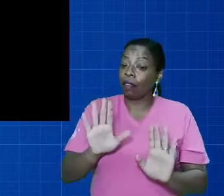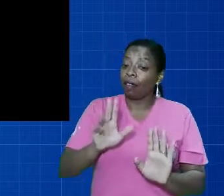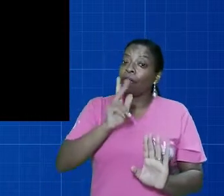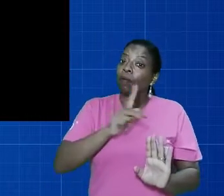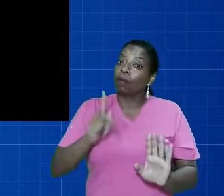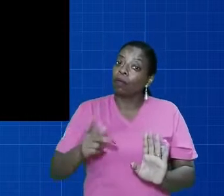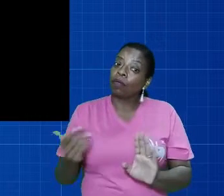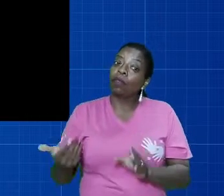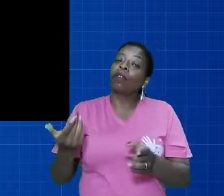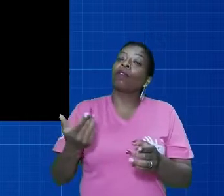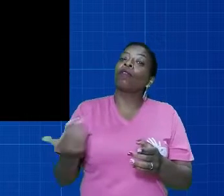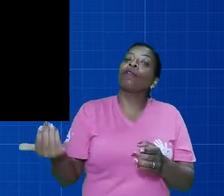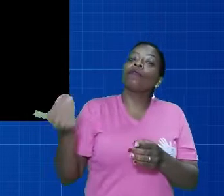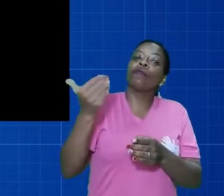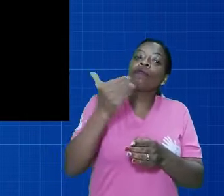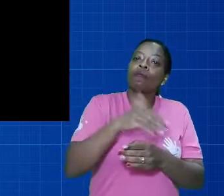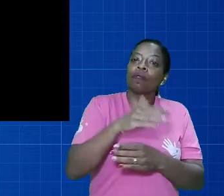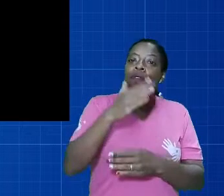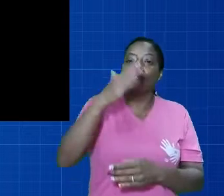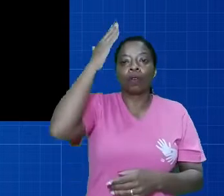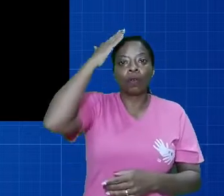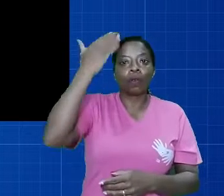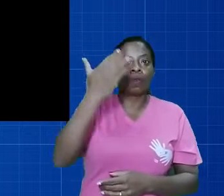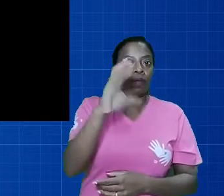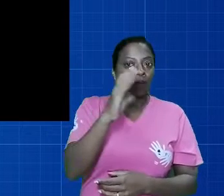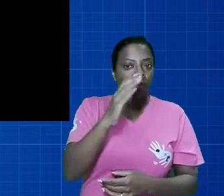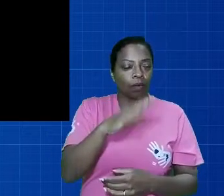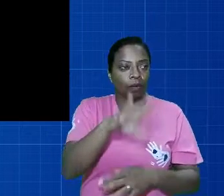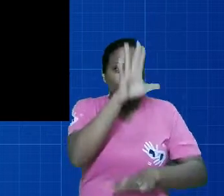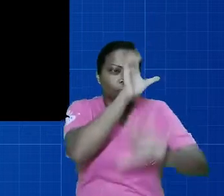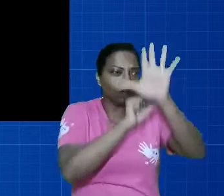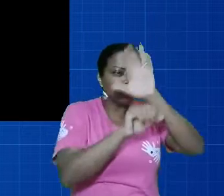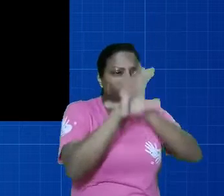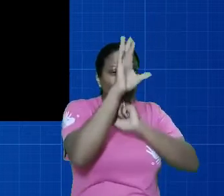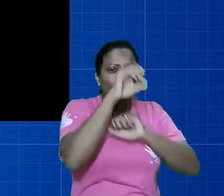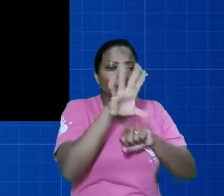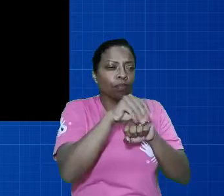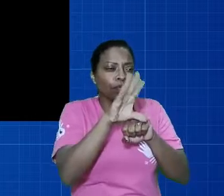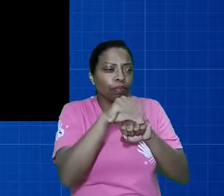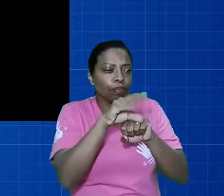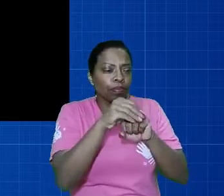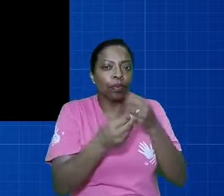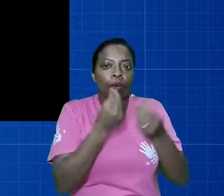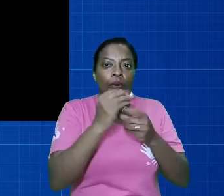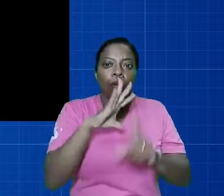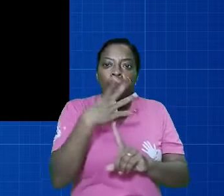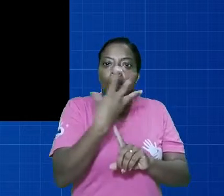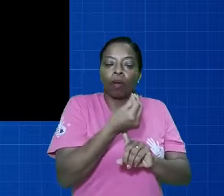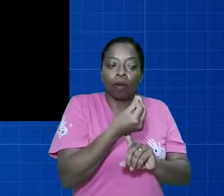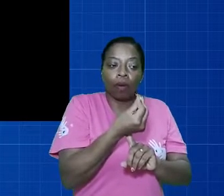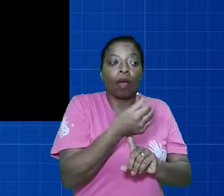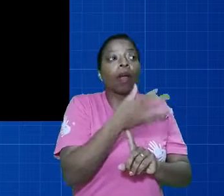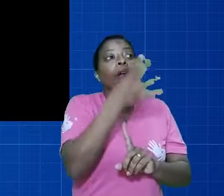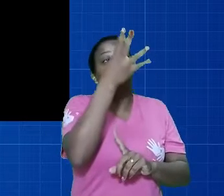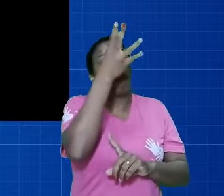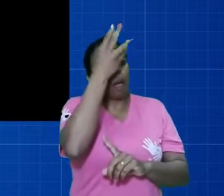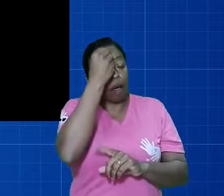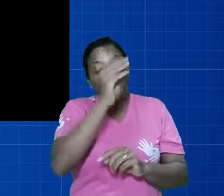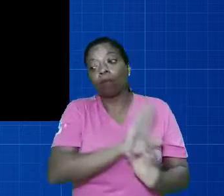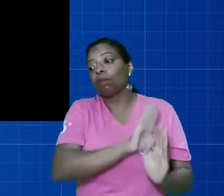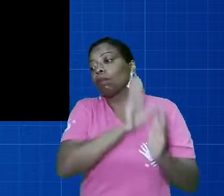da função delas como professoras para atuar ali como professoras nesses espaços.